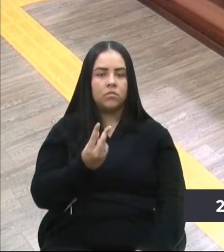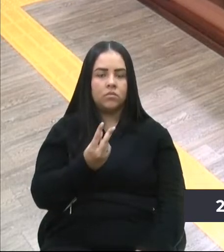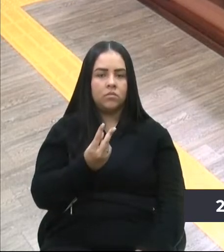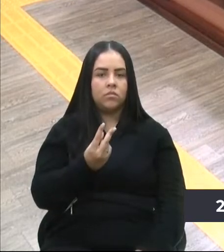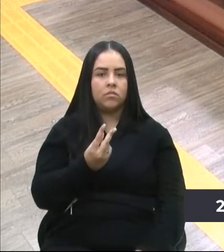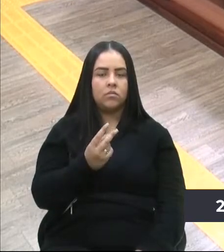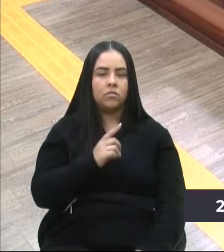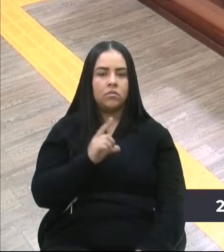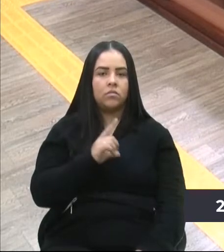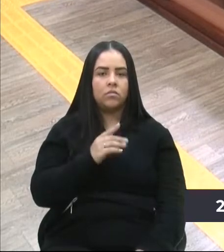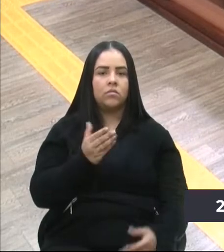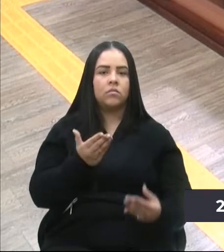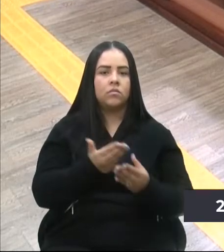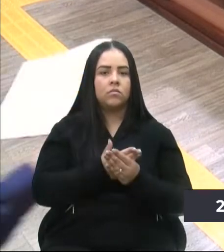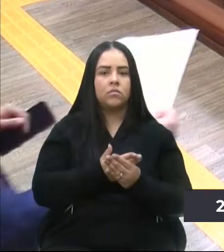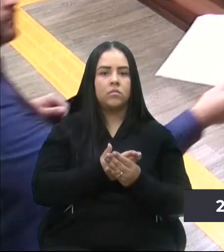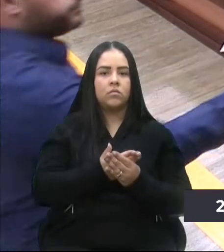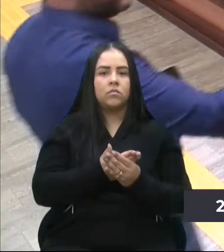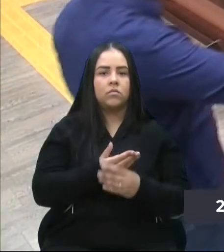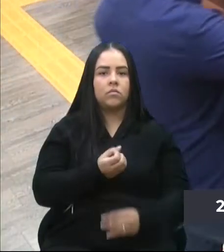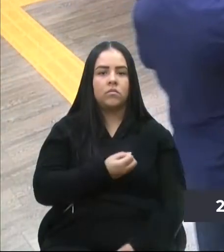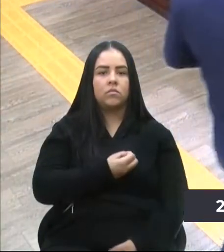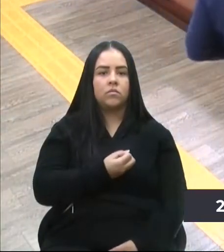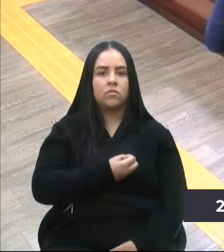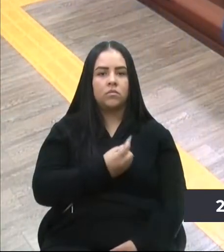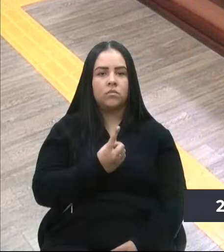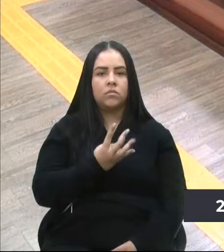26/2022, contido no processo número